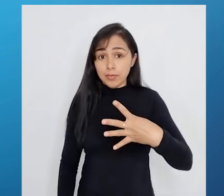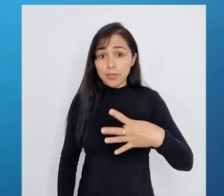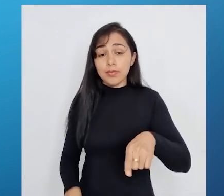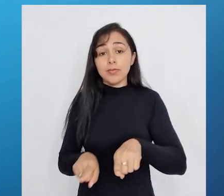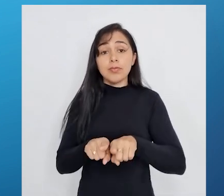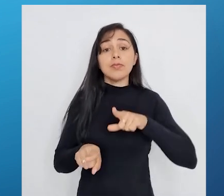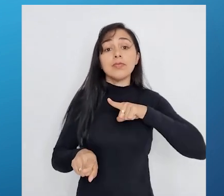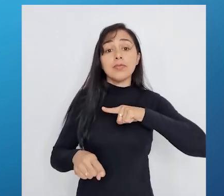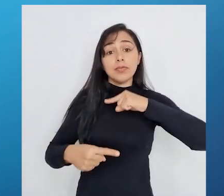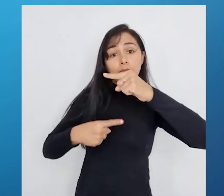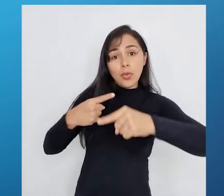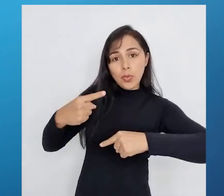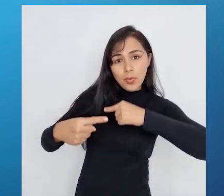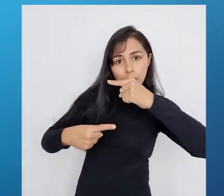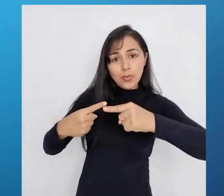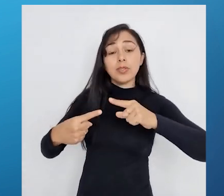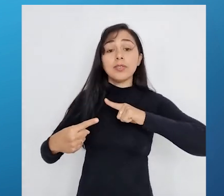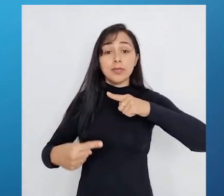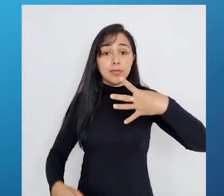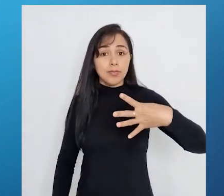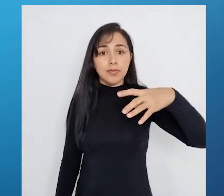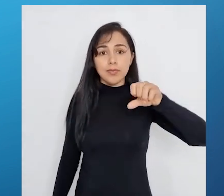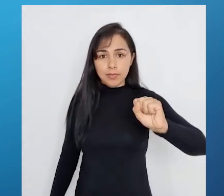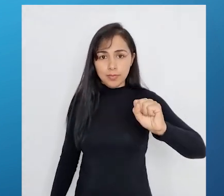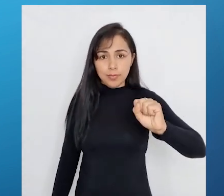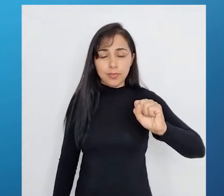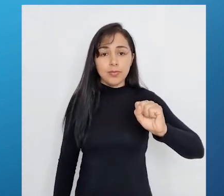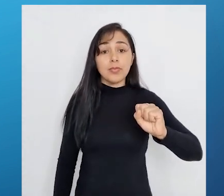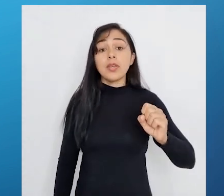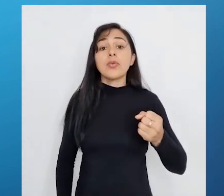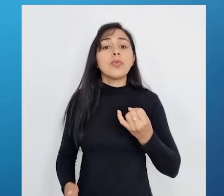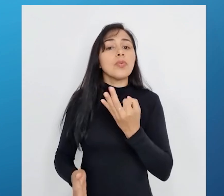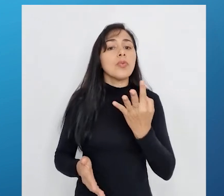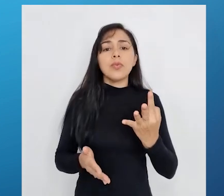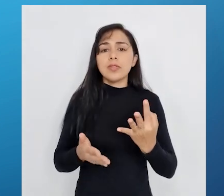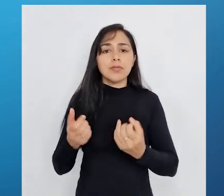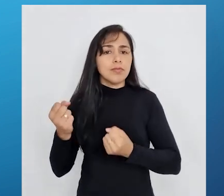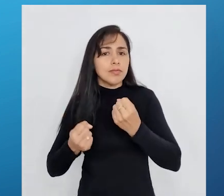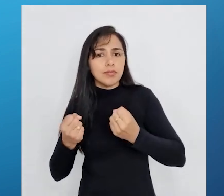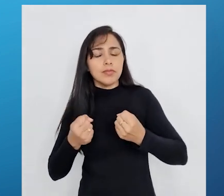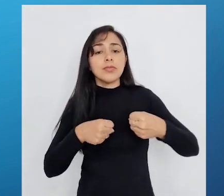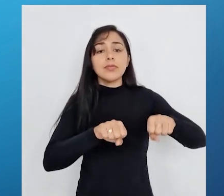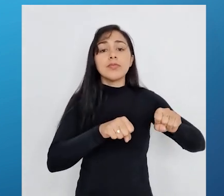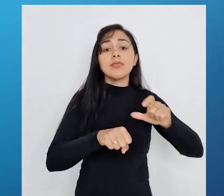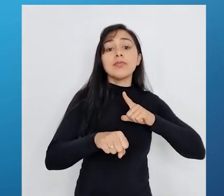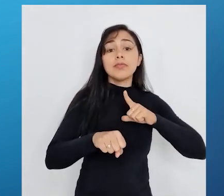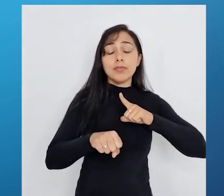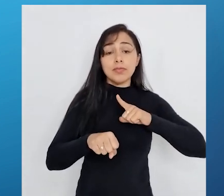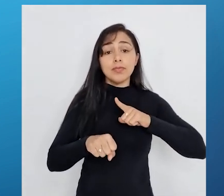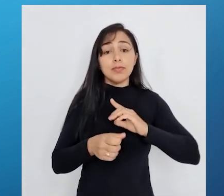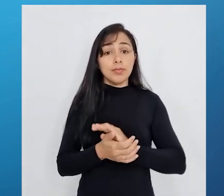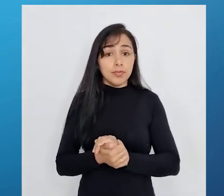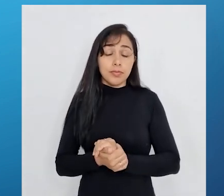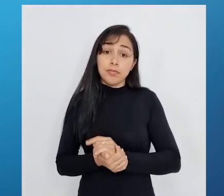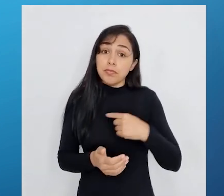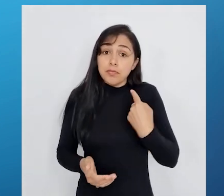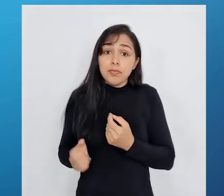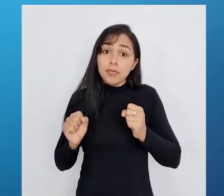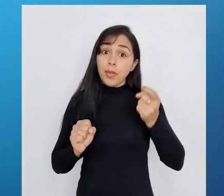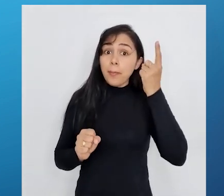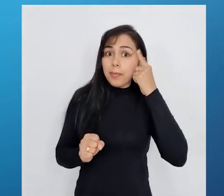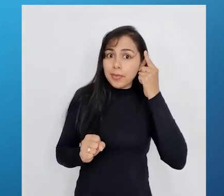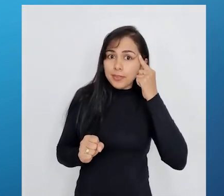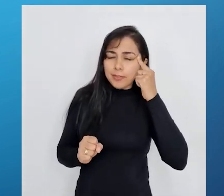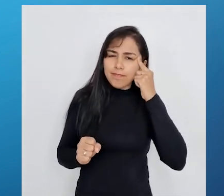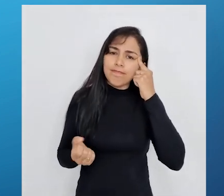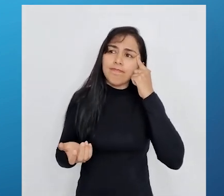estacionamento? Então você pensa assim, professor, eu posso ir chutando valores e uma hora eu posso encontrar. Realmente você consegue fazer